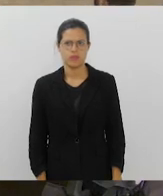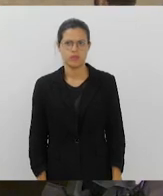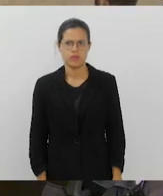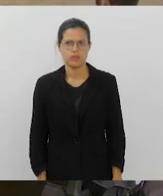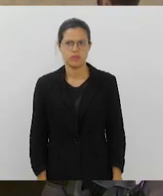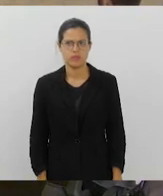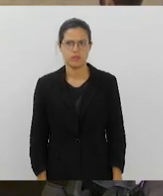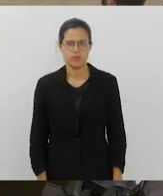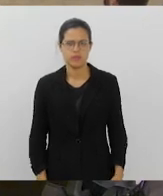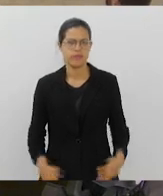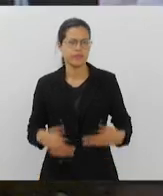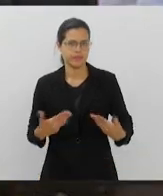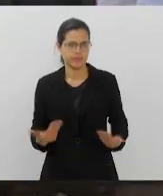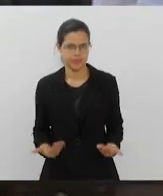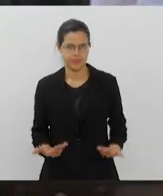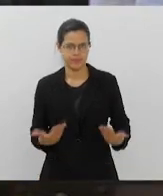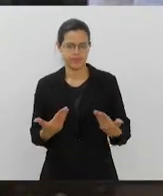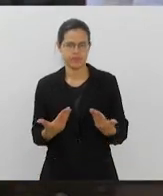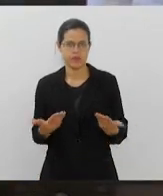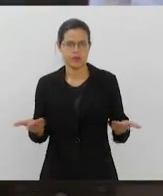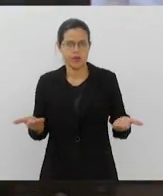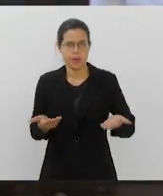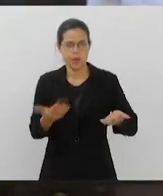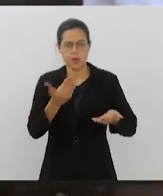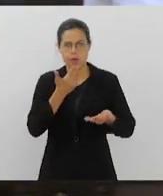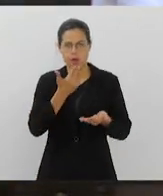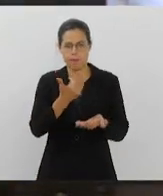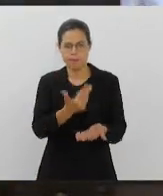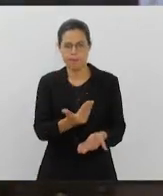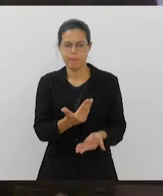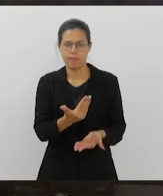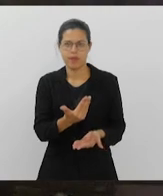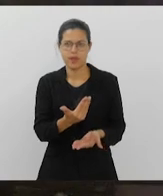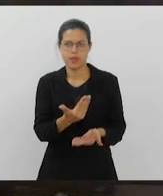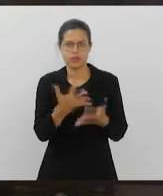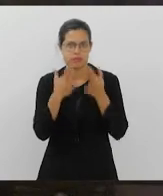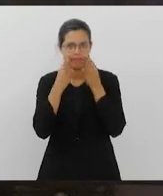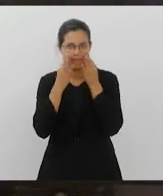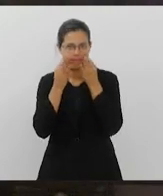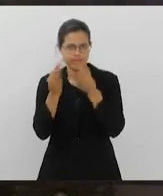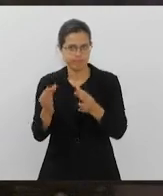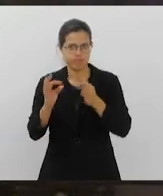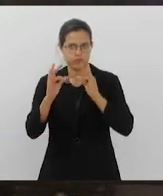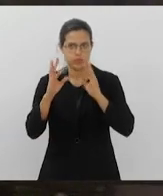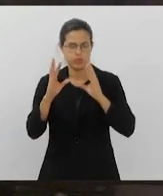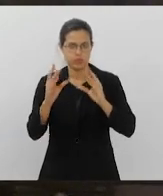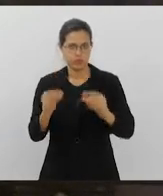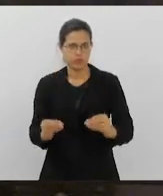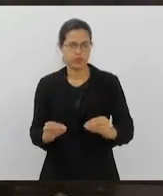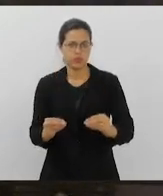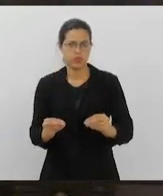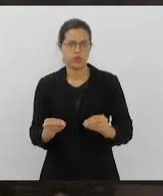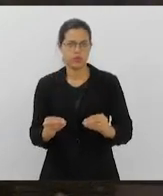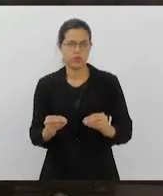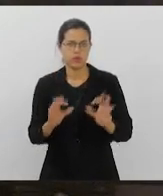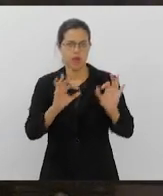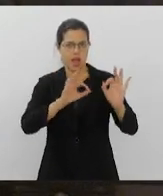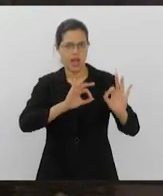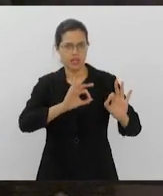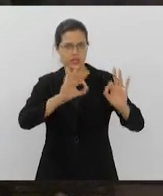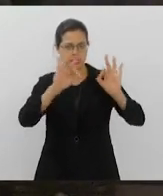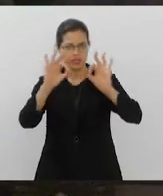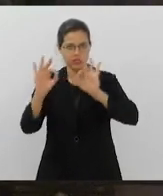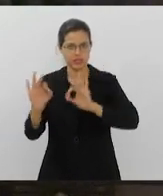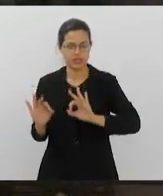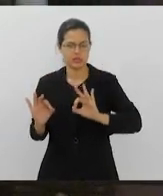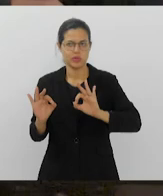Bem, neste momento, peço a atenção de todos para que possamos assistir